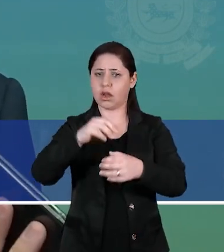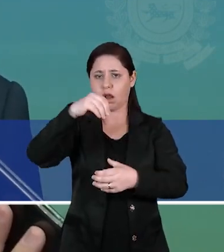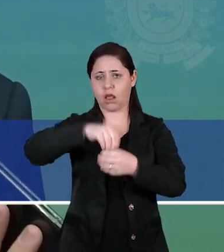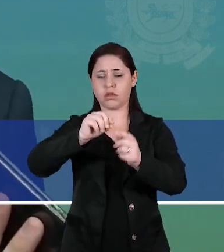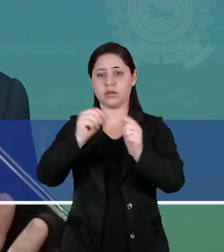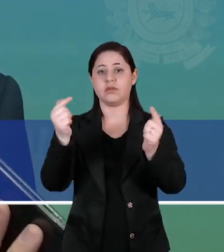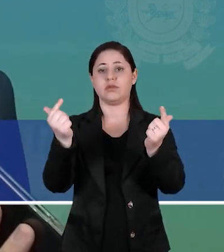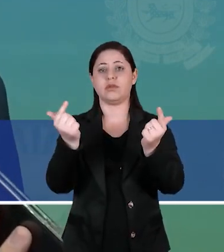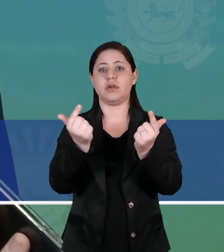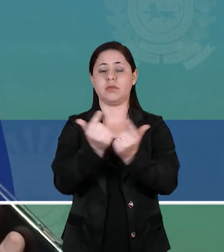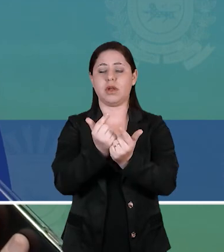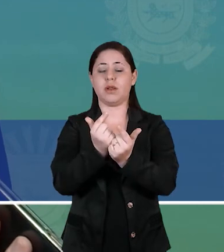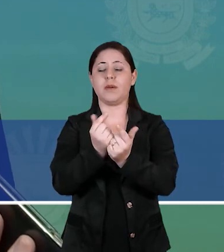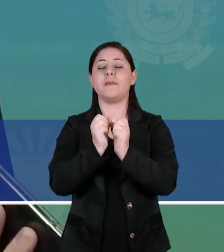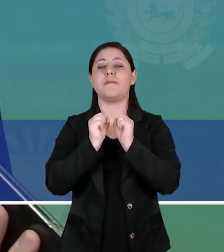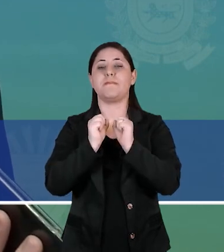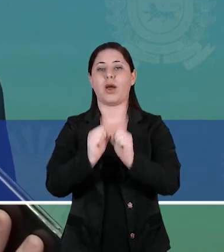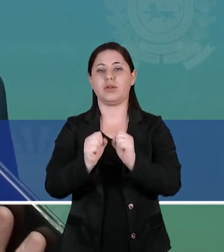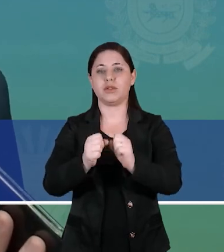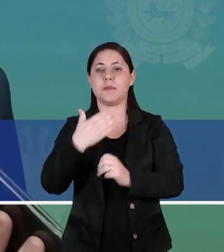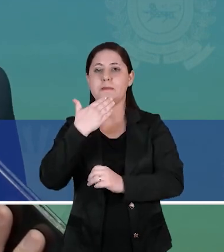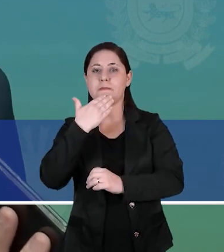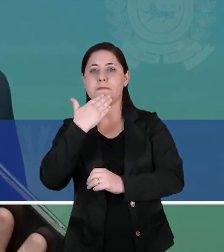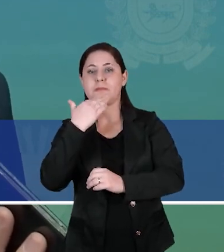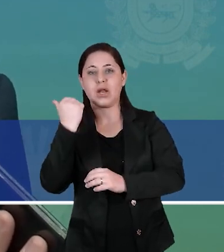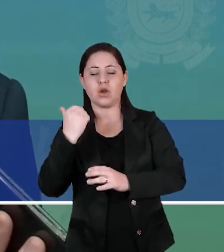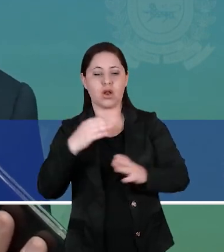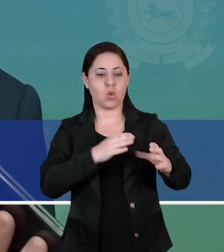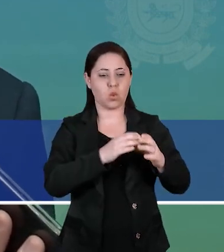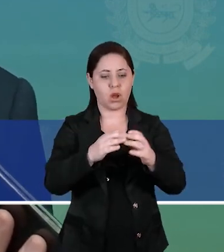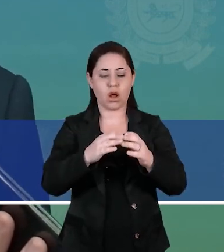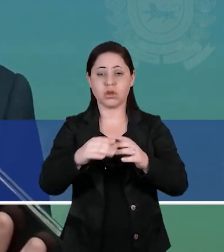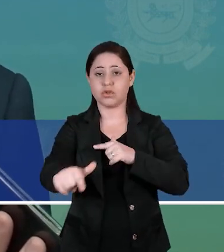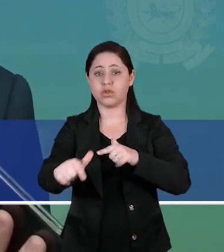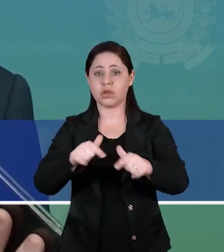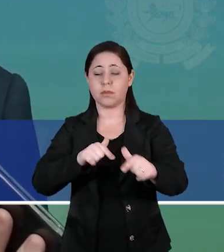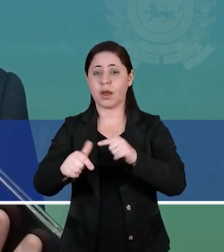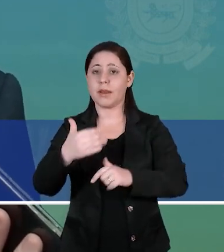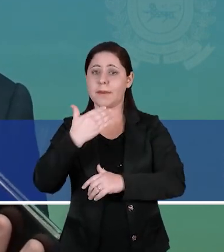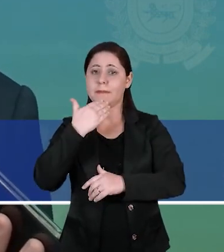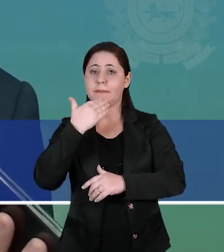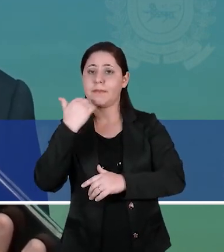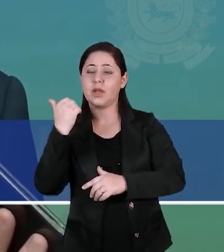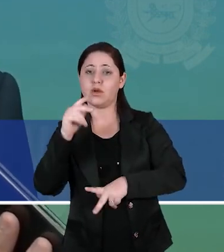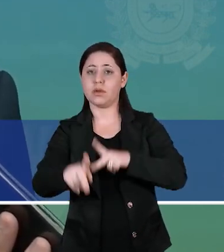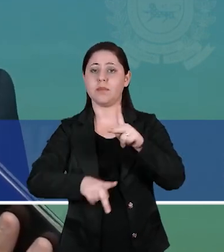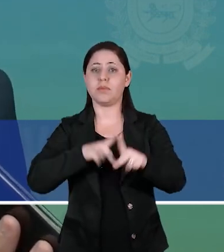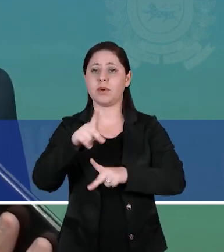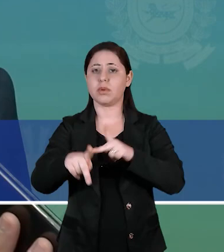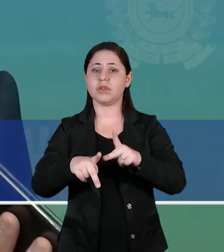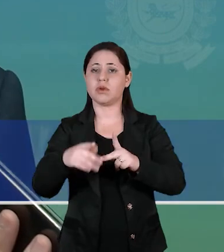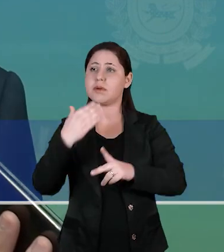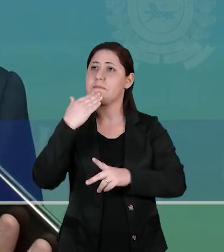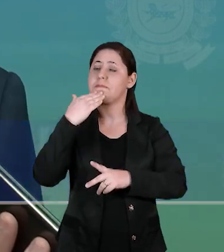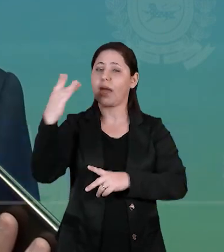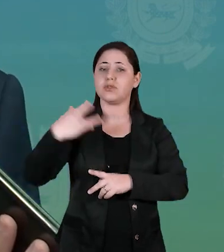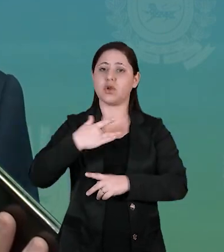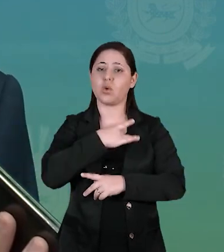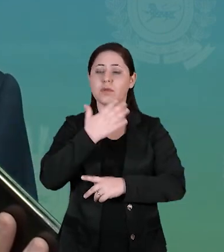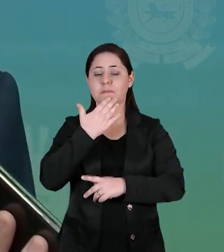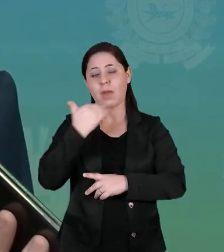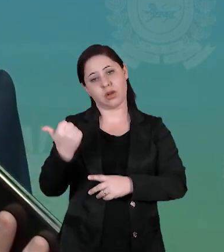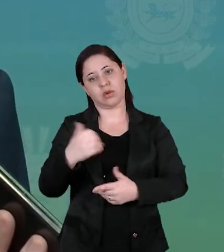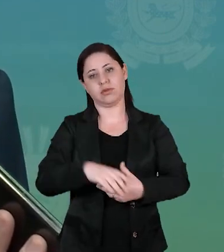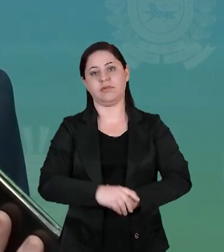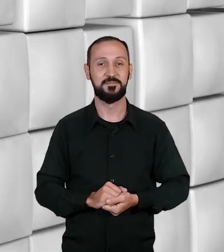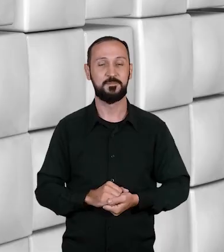nós estamos travando no ambiente dessa casa estão possibilitando melhoria do ambiente de trabalho e, sobretudo, melhoria para a população que clama